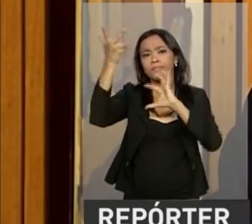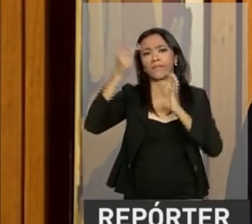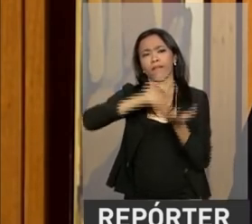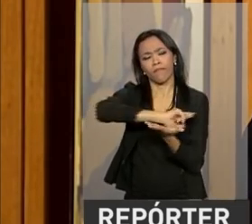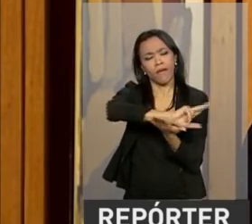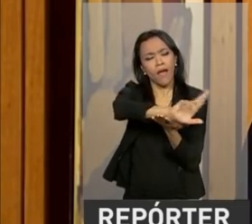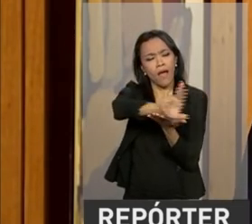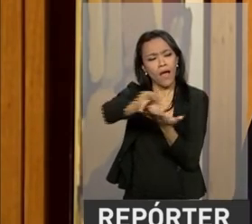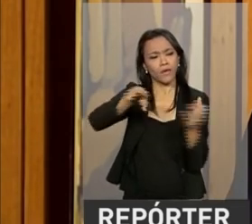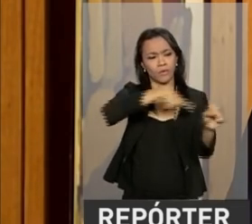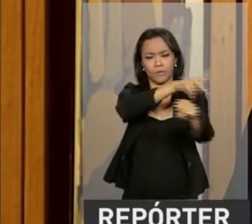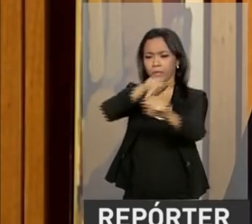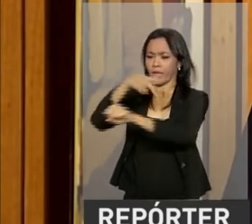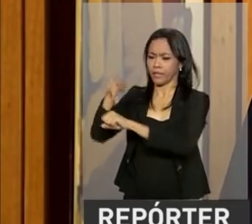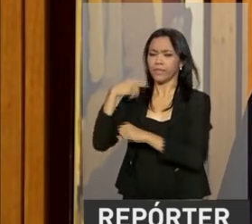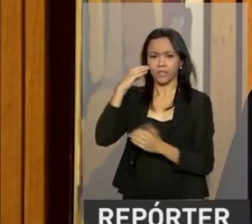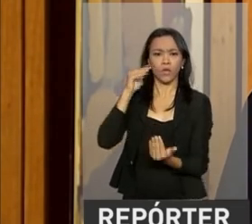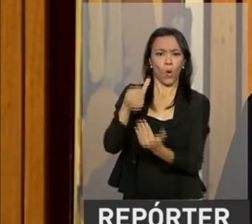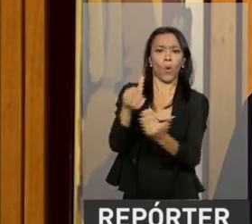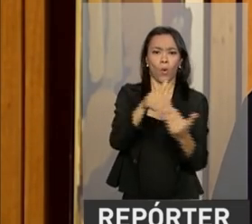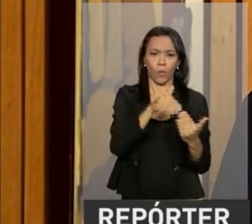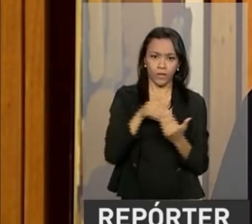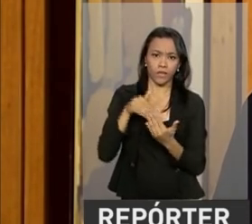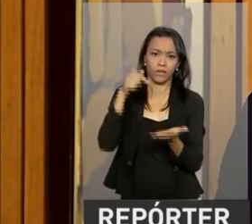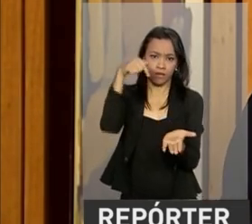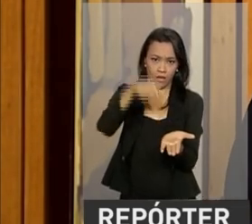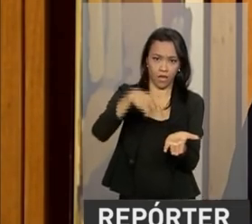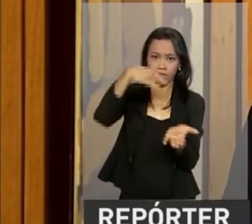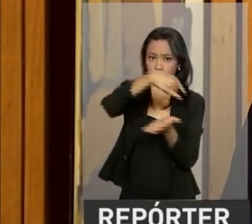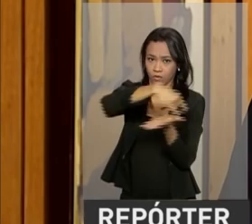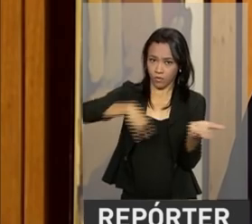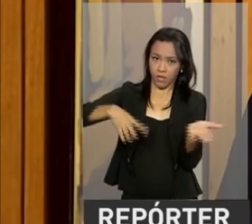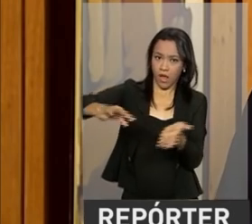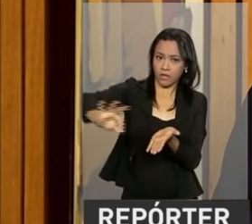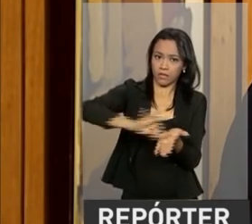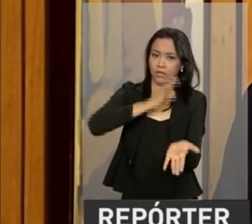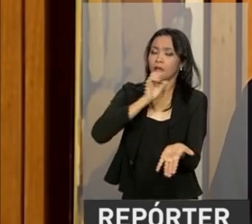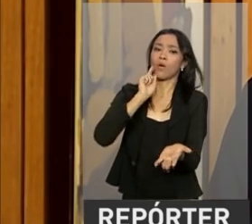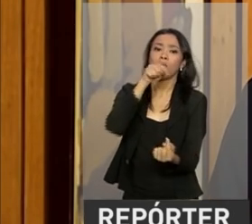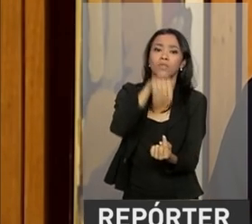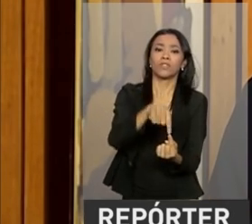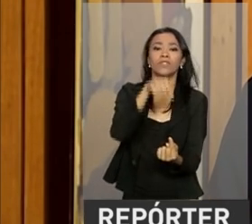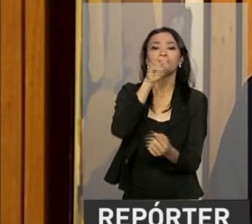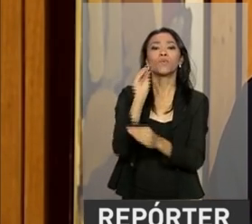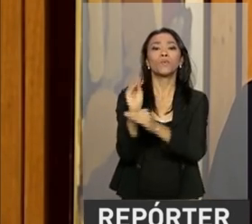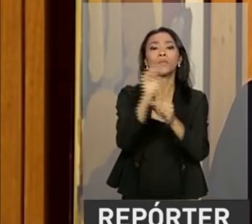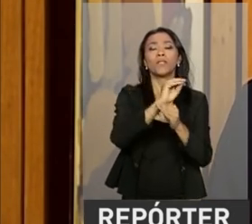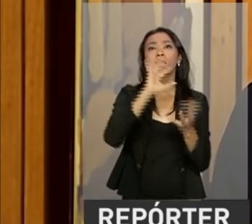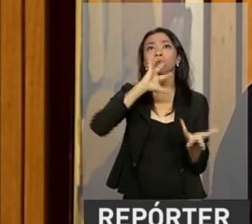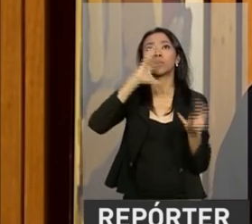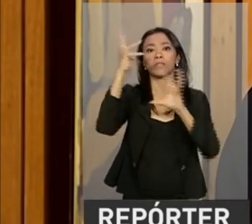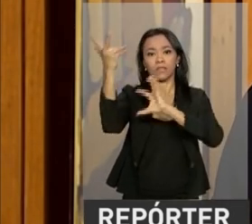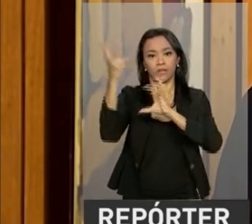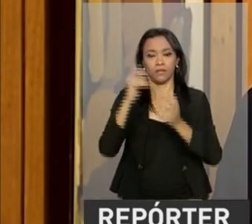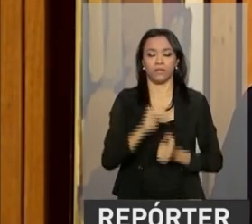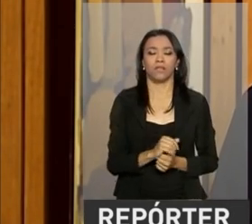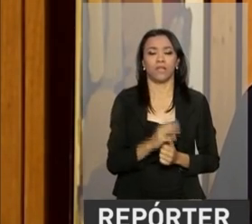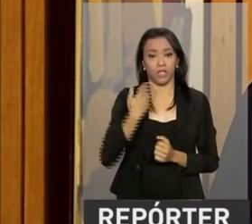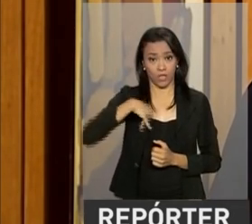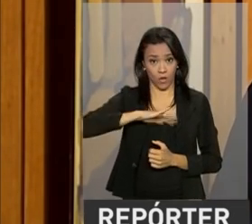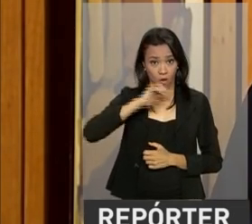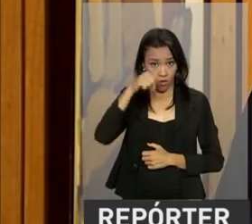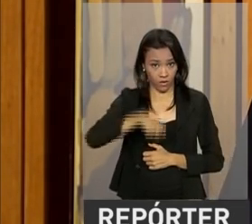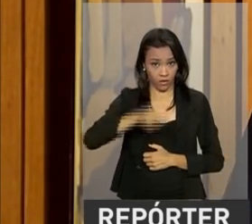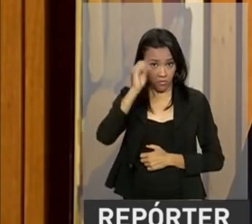se enturmaram, né, se aliaram, se uniram para preservar o clima. E nós, aqui no